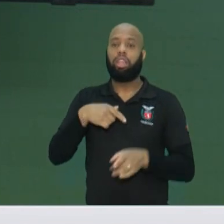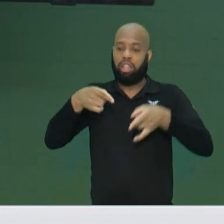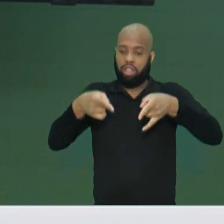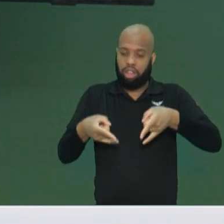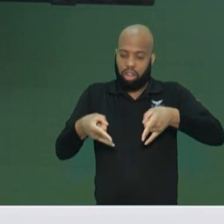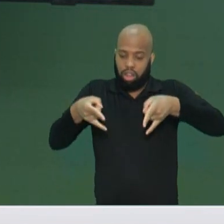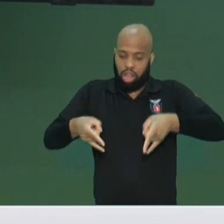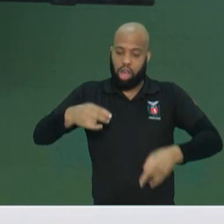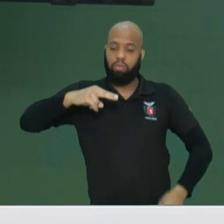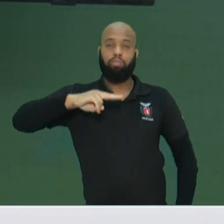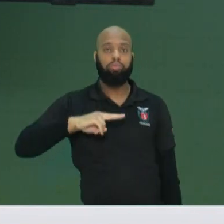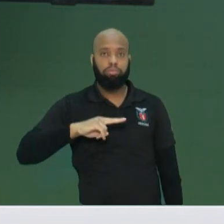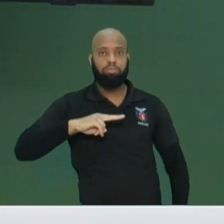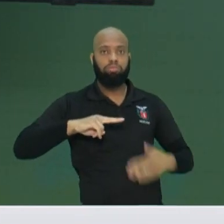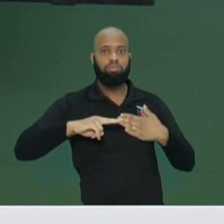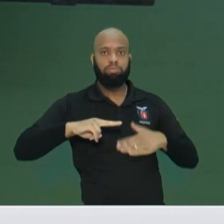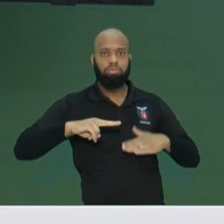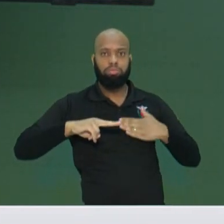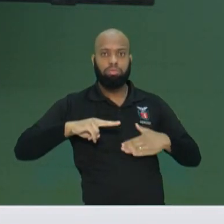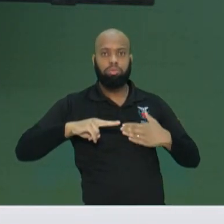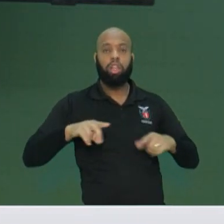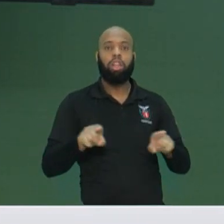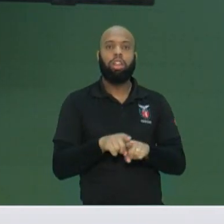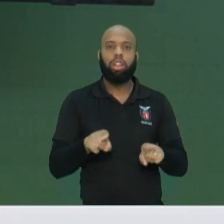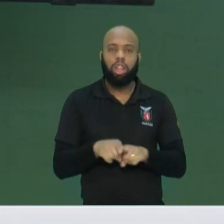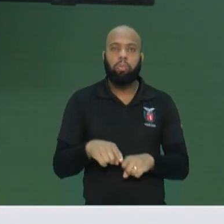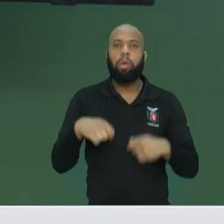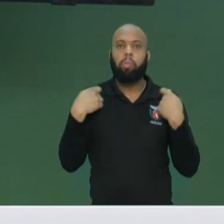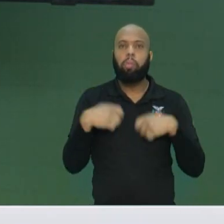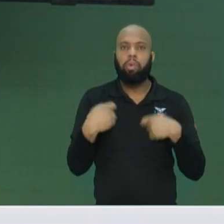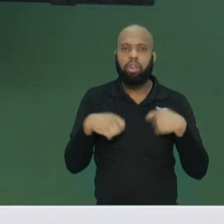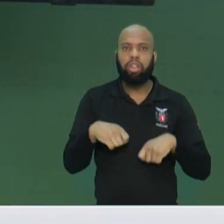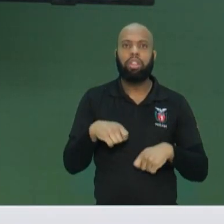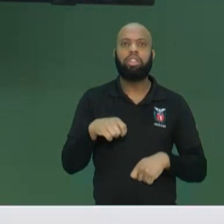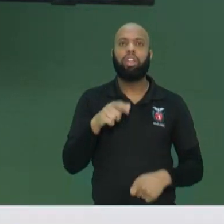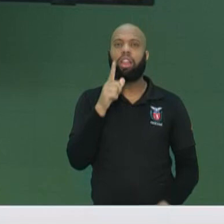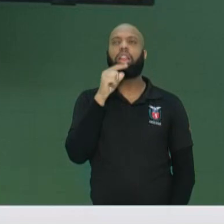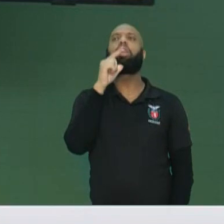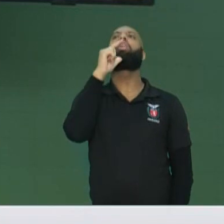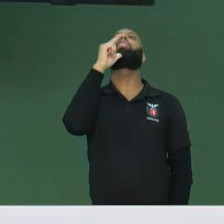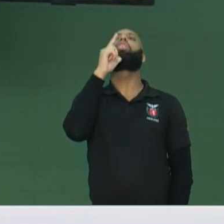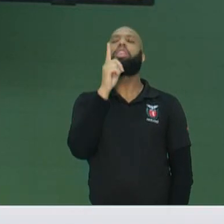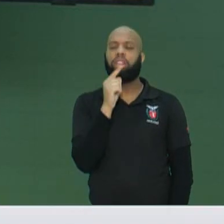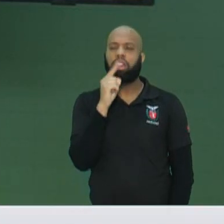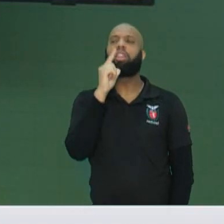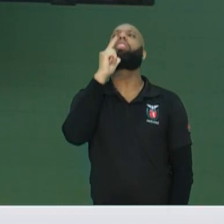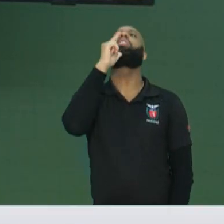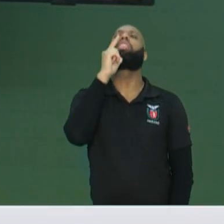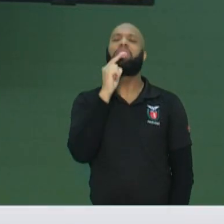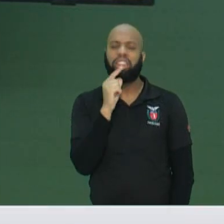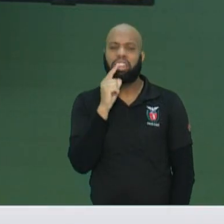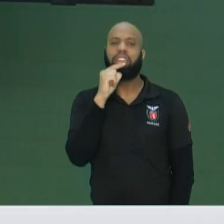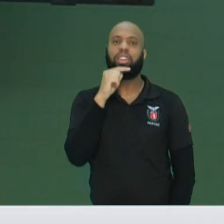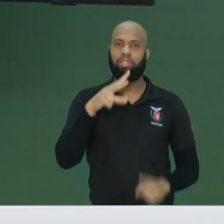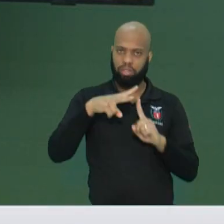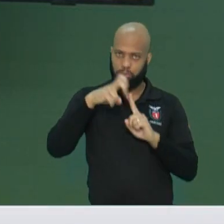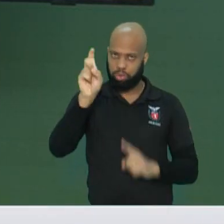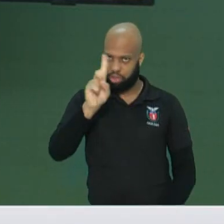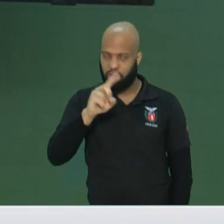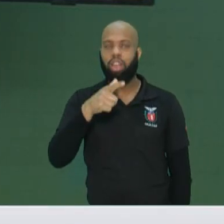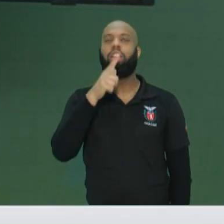Repouso, ok? Descanso. Ingerir bastante líquido, muita água, tá? Não é